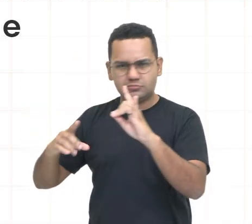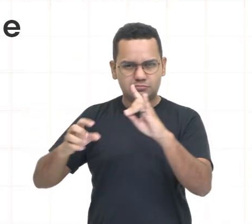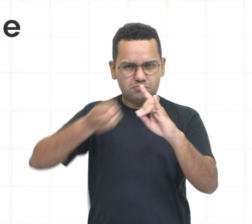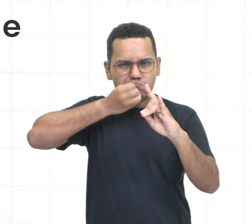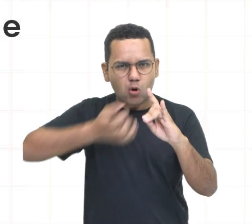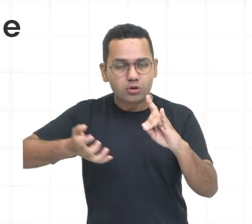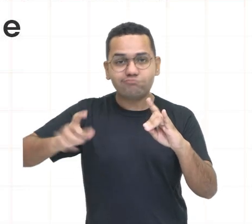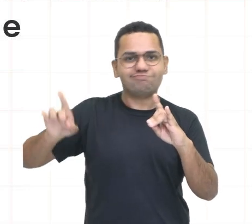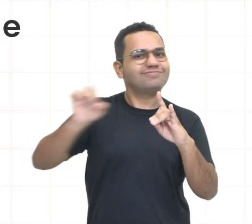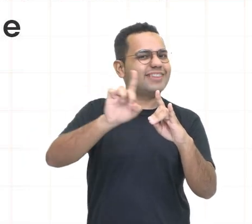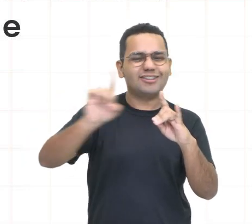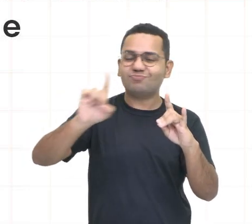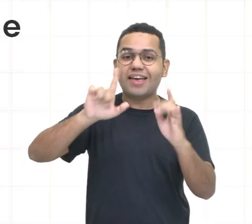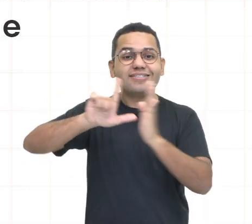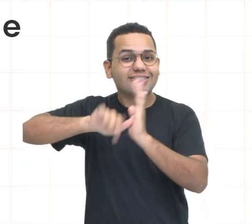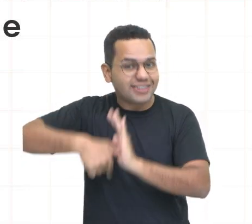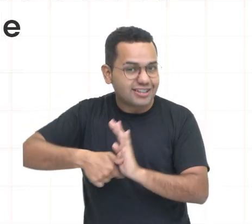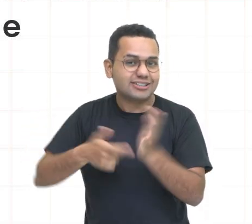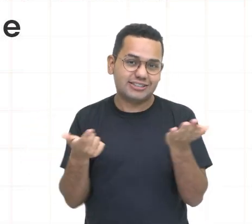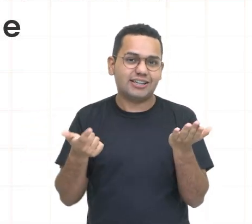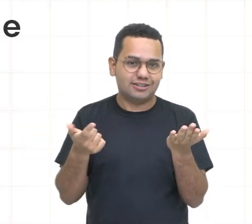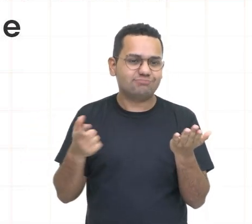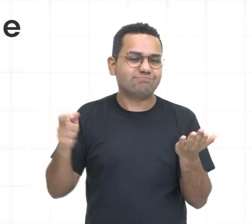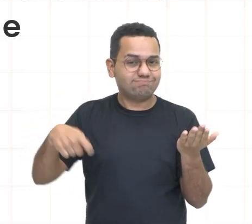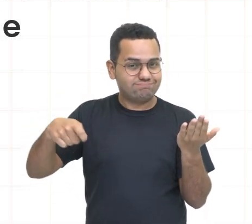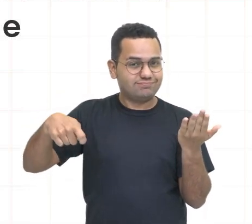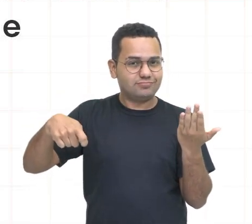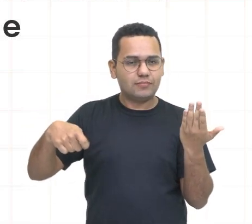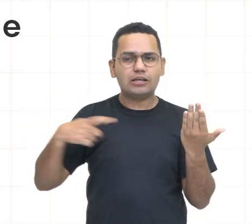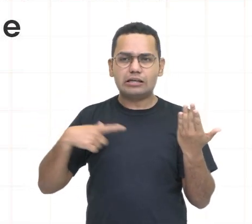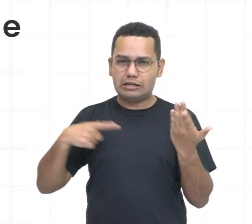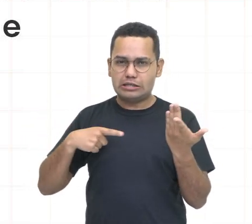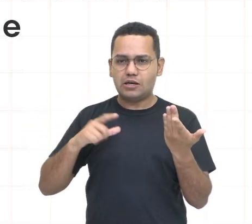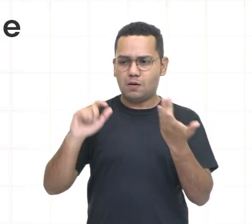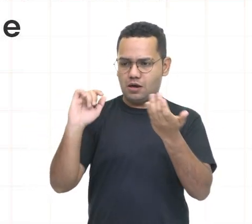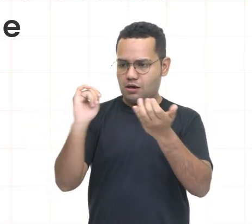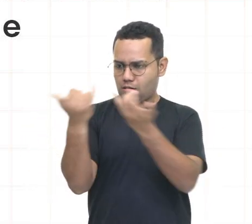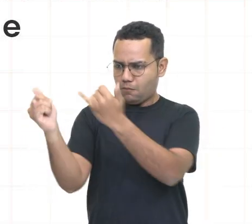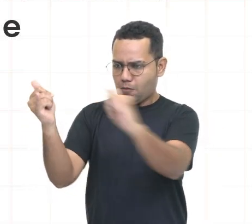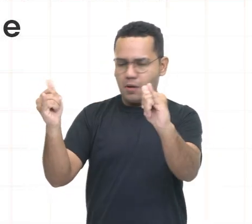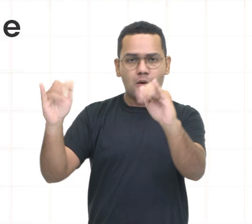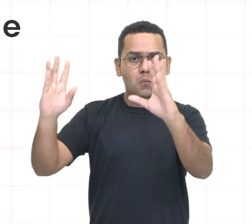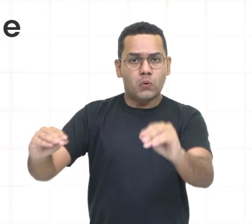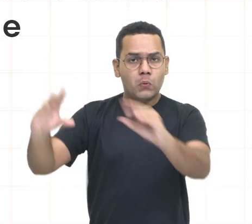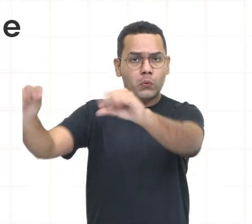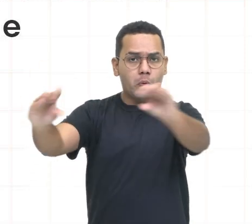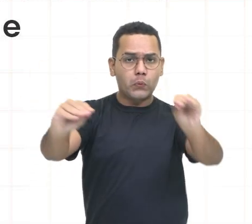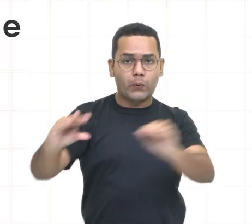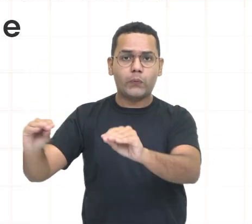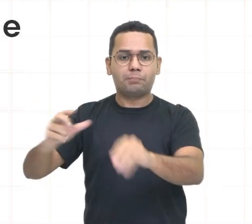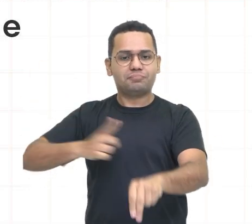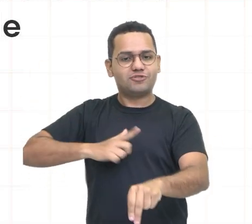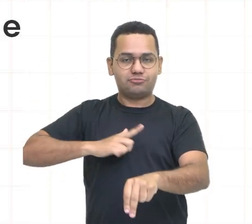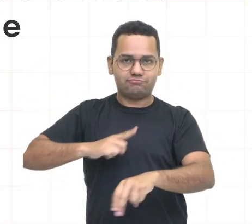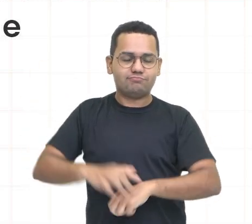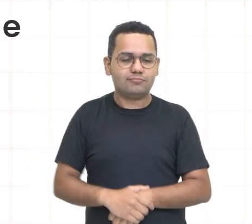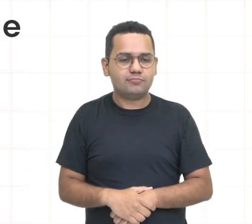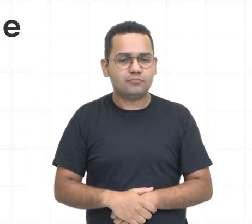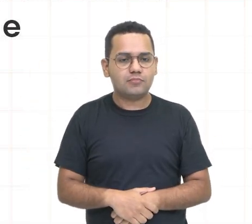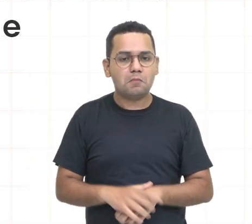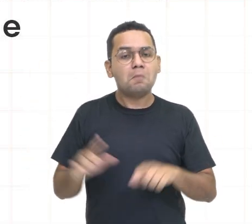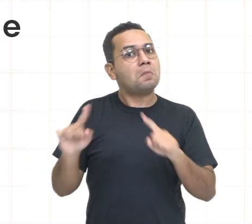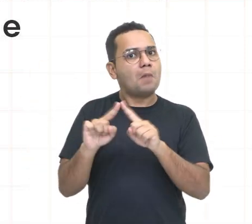você vivia em um país com frequentes apagões. E aí você teve medidas emergenciais